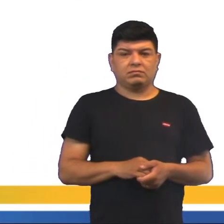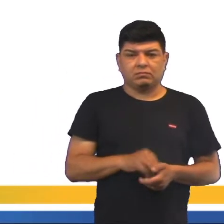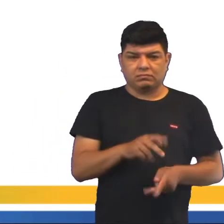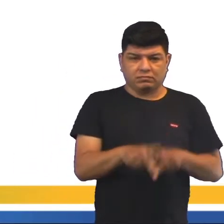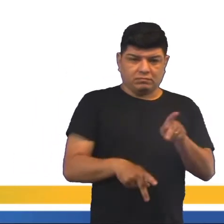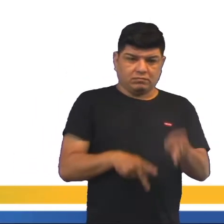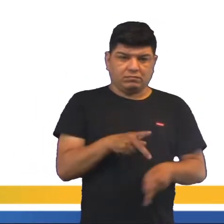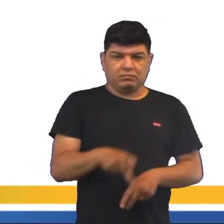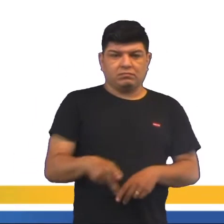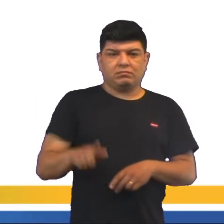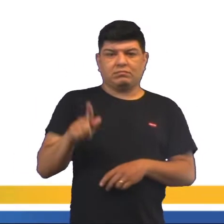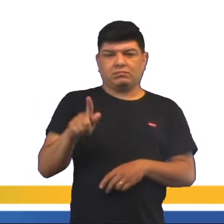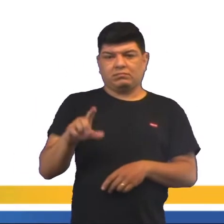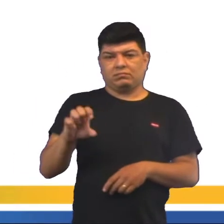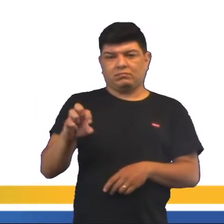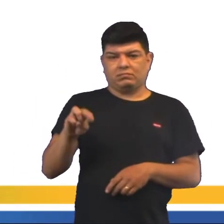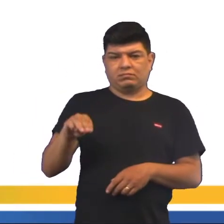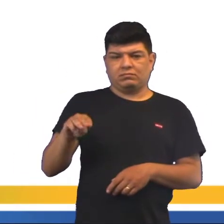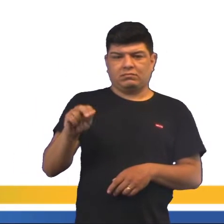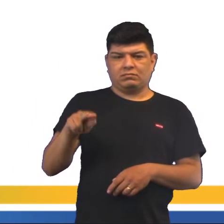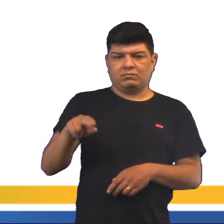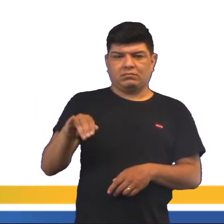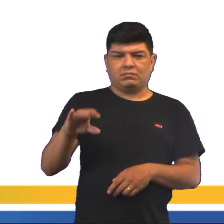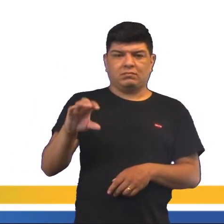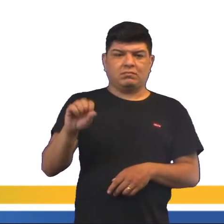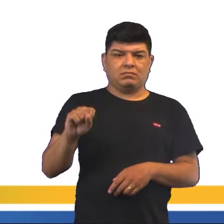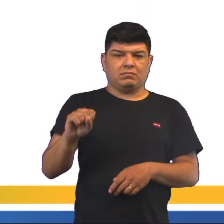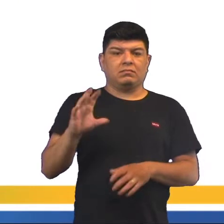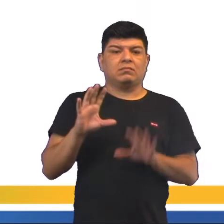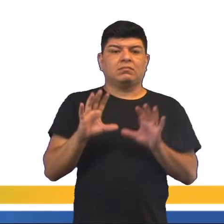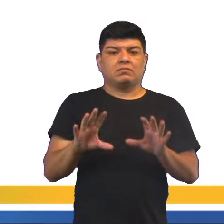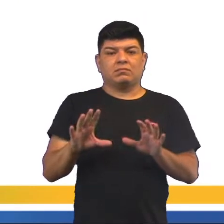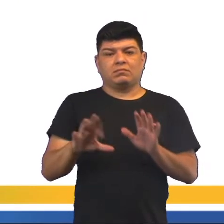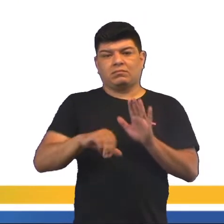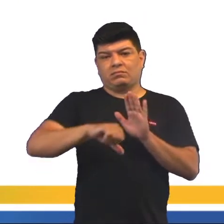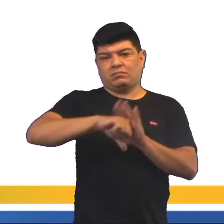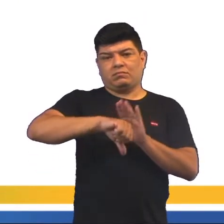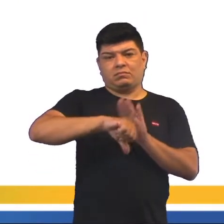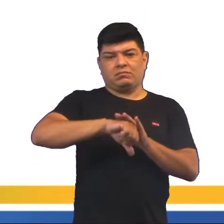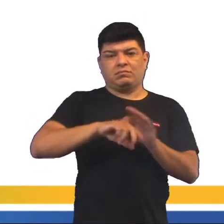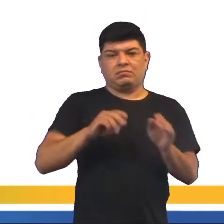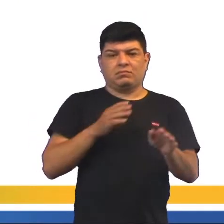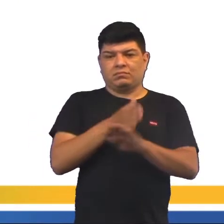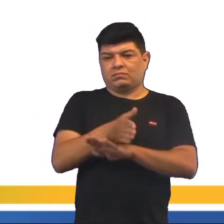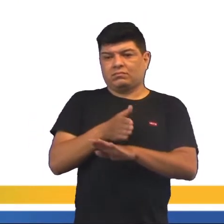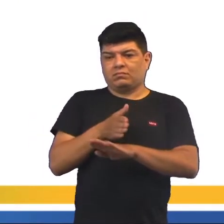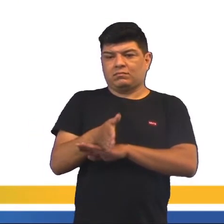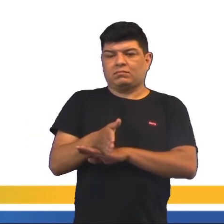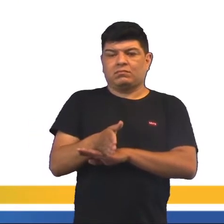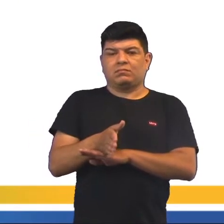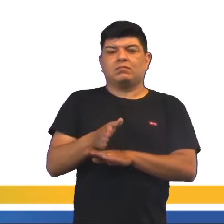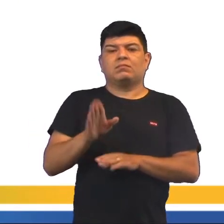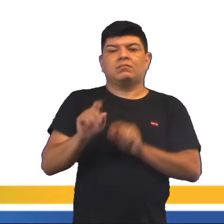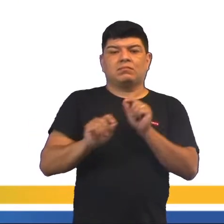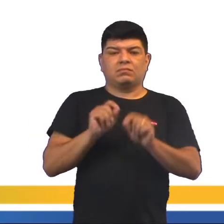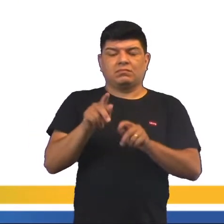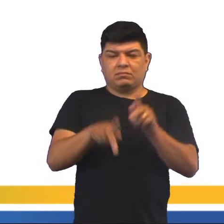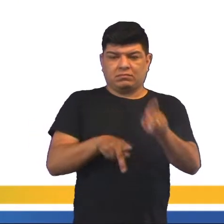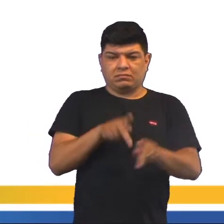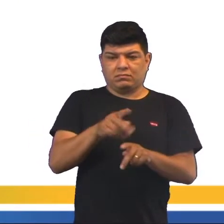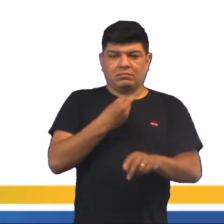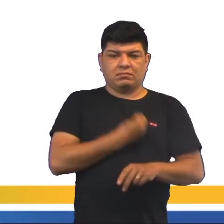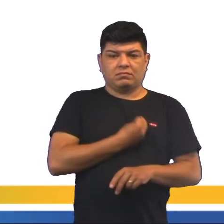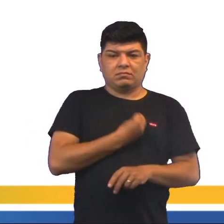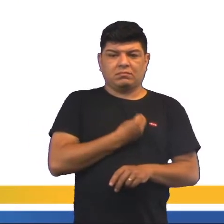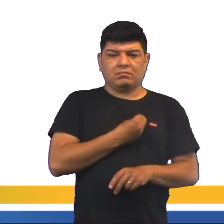Os povos germânicos. Um fator determinante para a crise do Império Romano foram as invasões bárbaras. Esses povos que